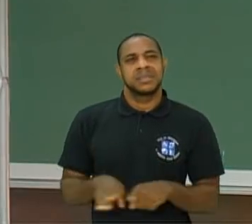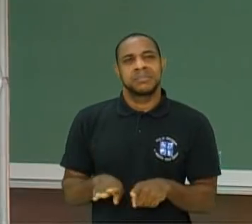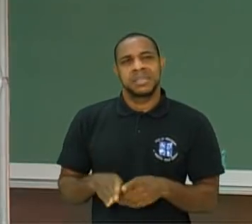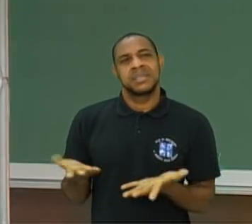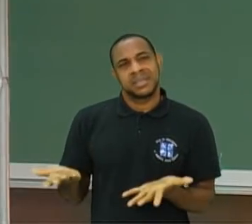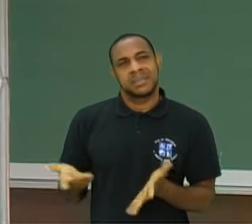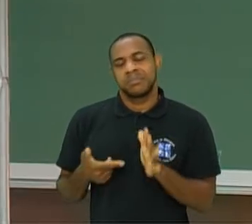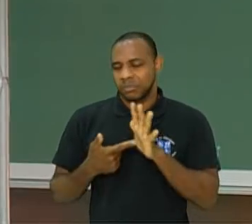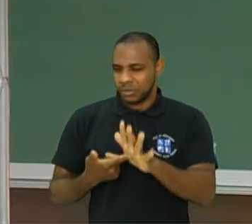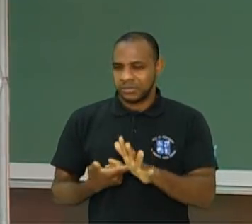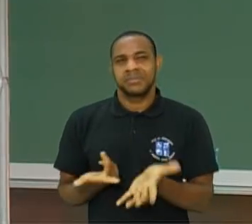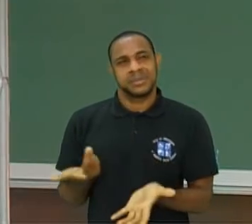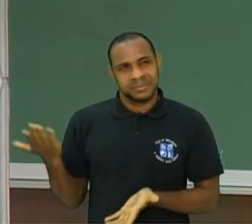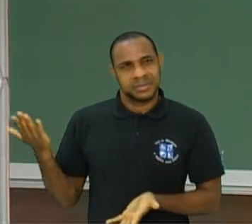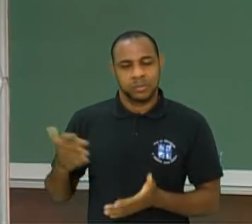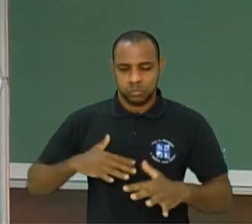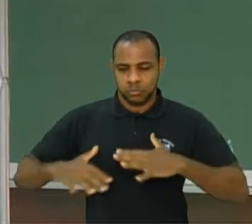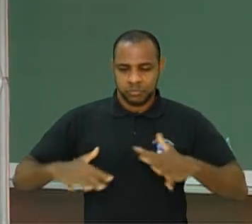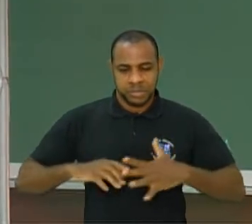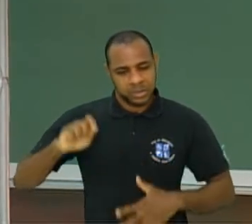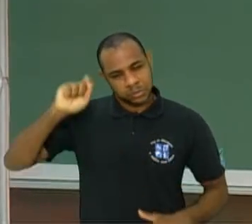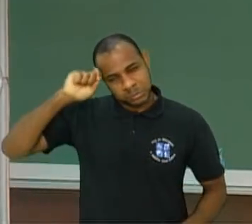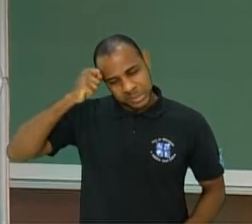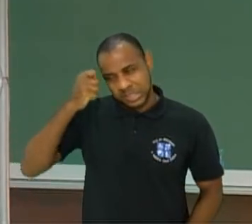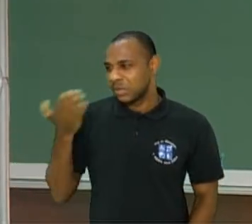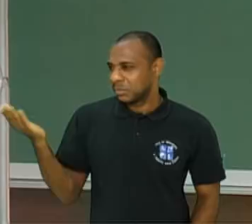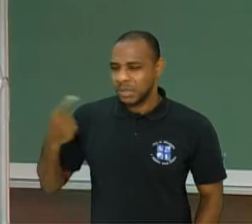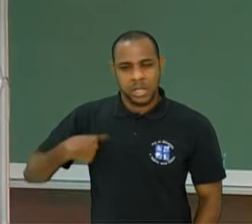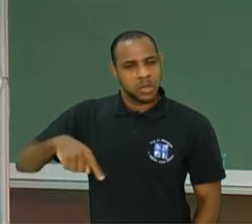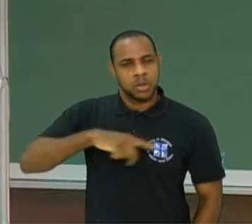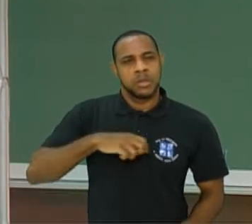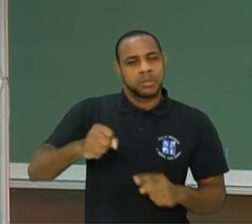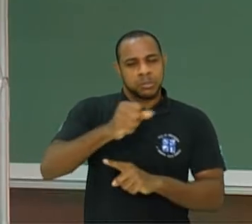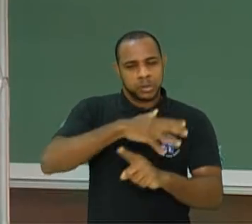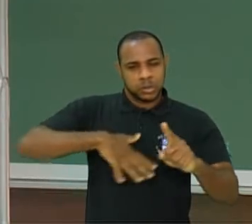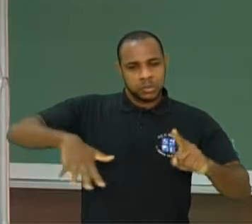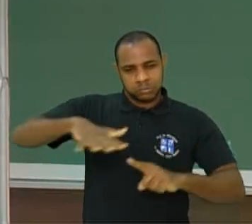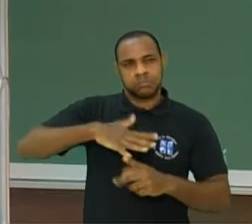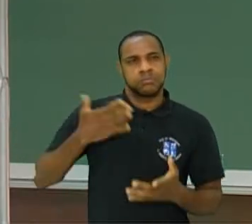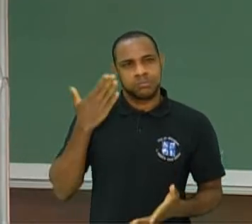Paulino, para o movimento negro e para todos nós, como sociedade como um todo.